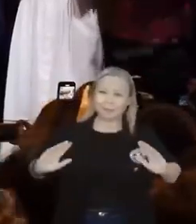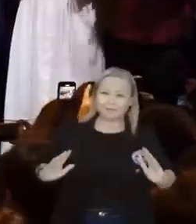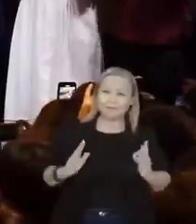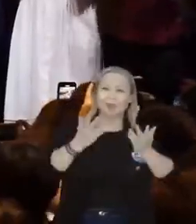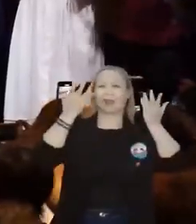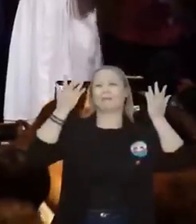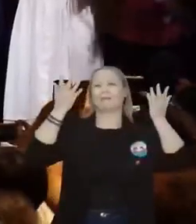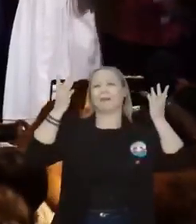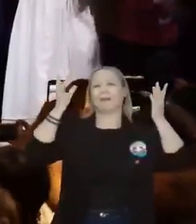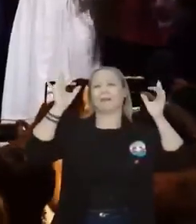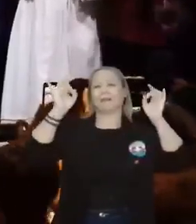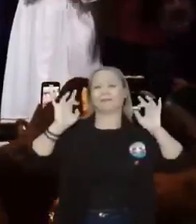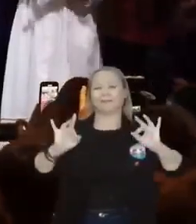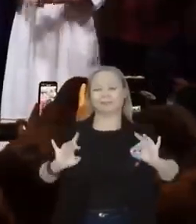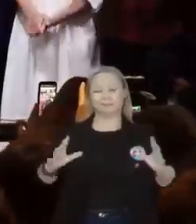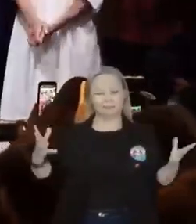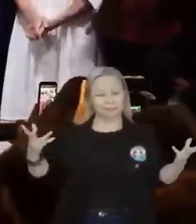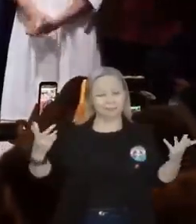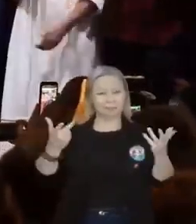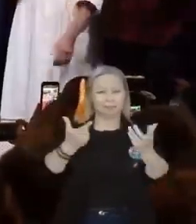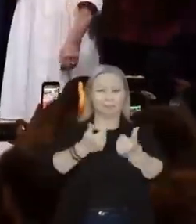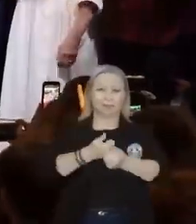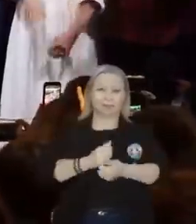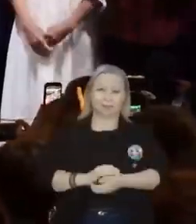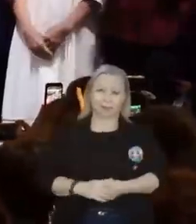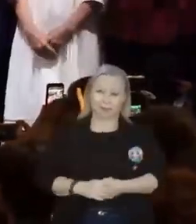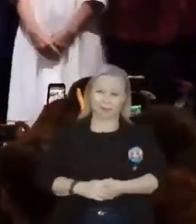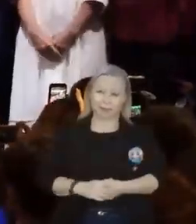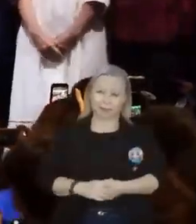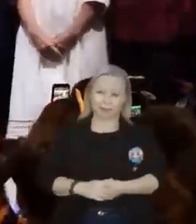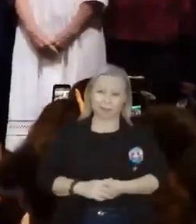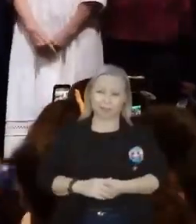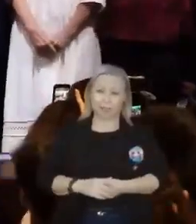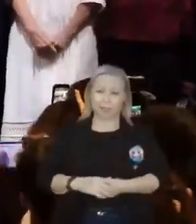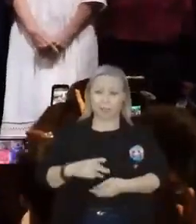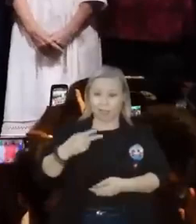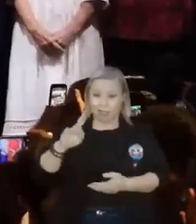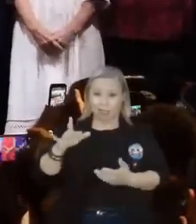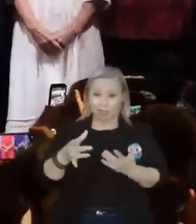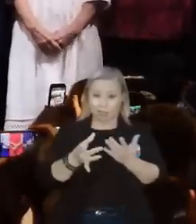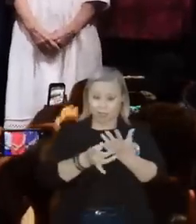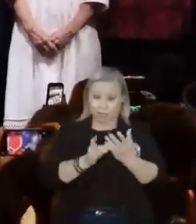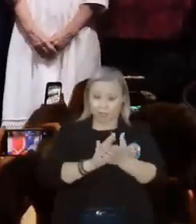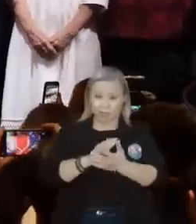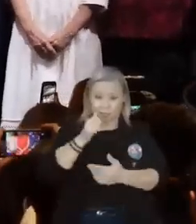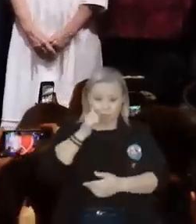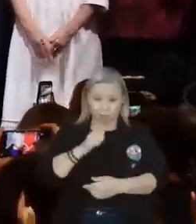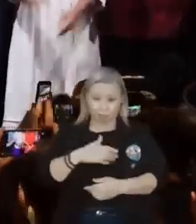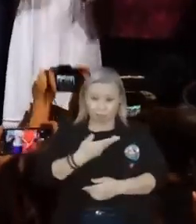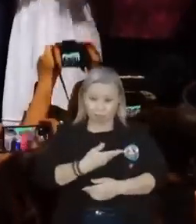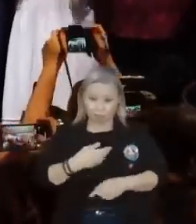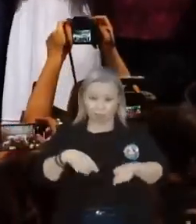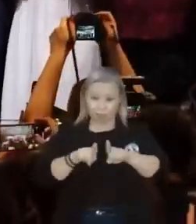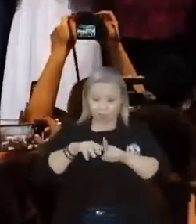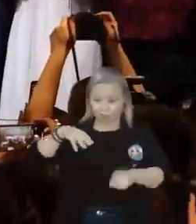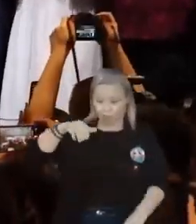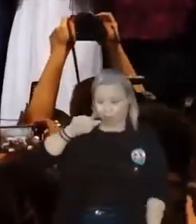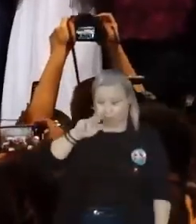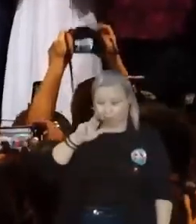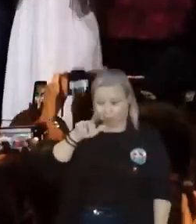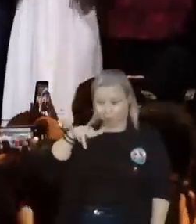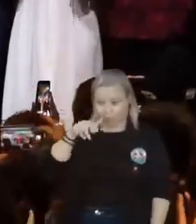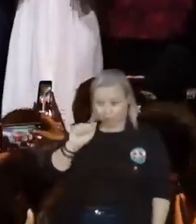extraordinária, a Ana Estela, sua esposa. Agora chega a nossa companheira Marina Silva, nossa